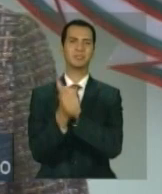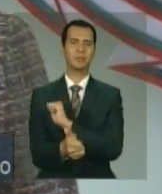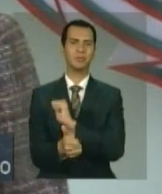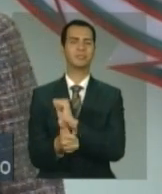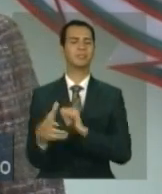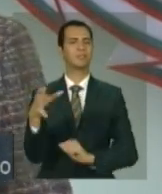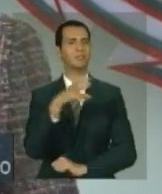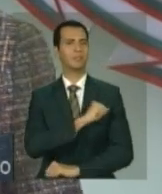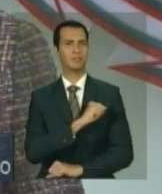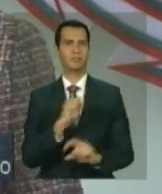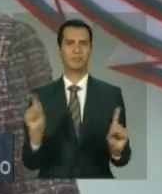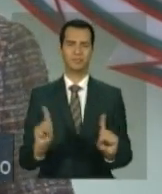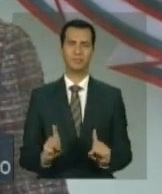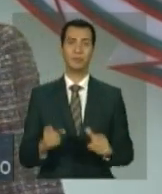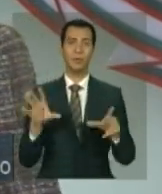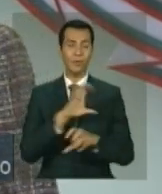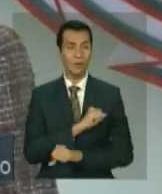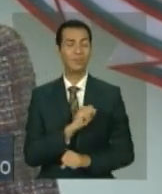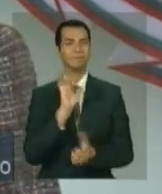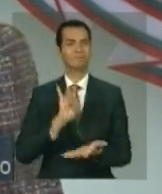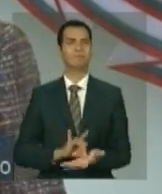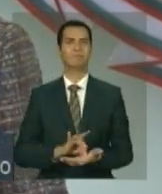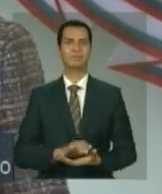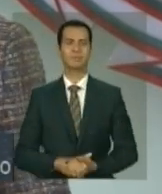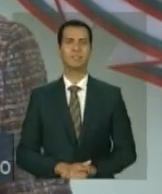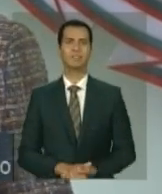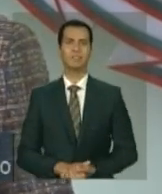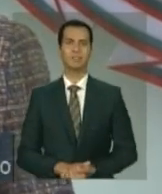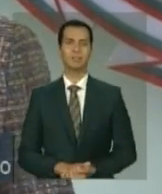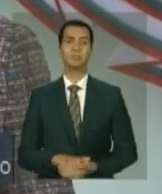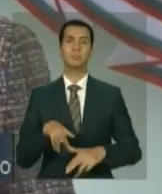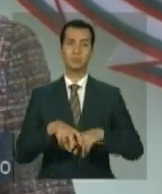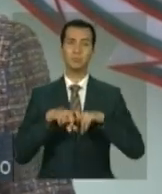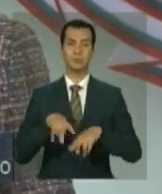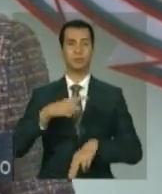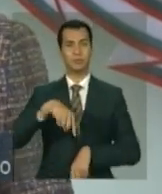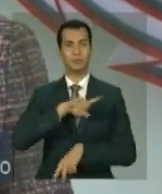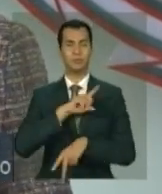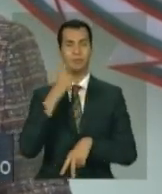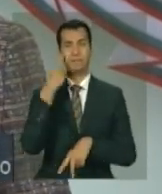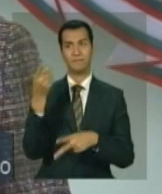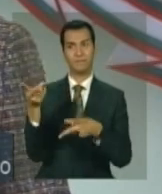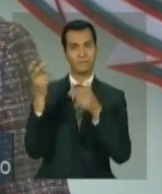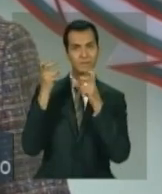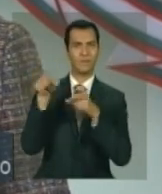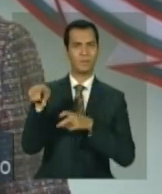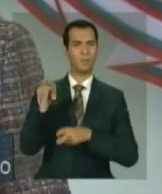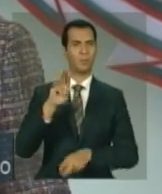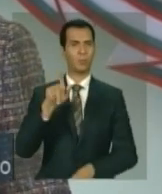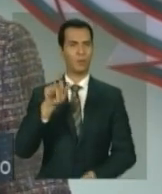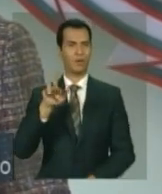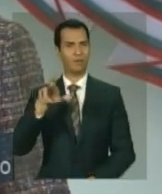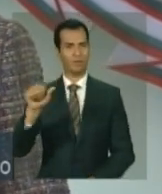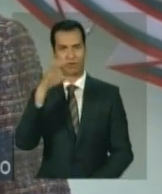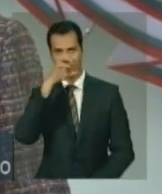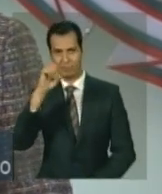Por isso vemos na Búlgaria também um parceiro com o qual queremos trabalhar.